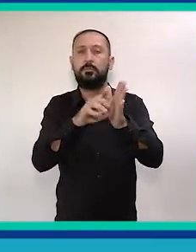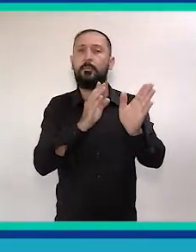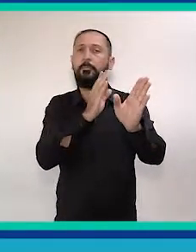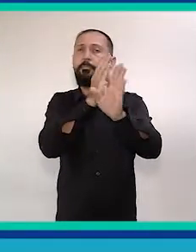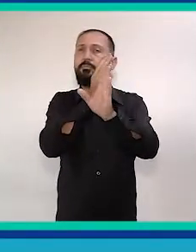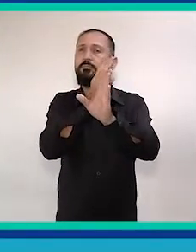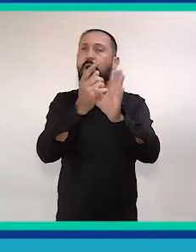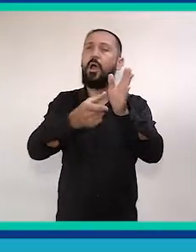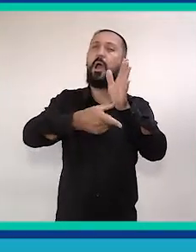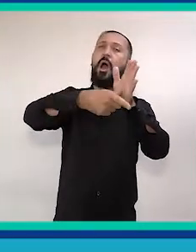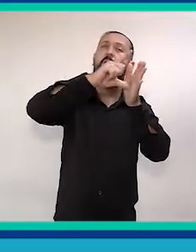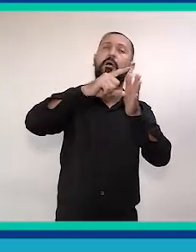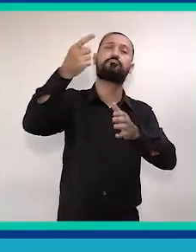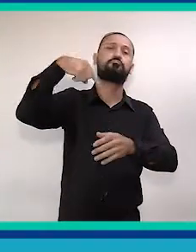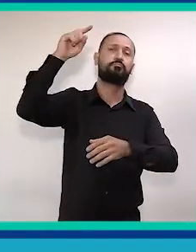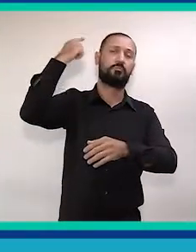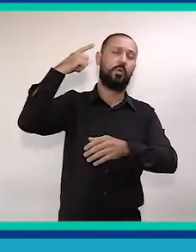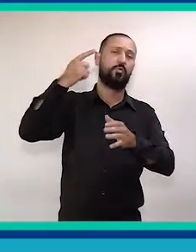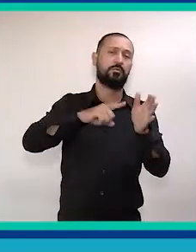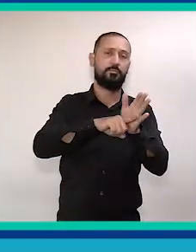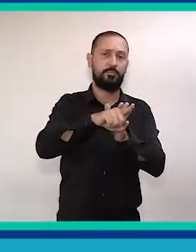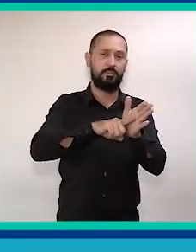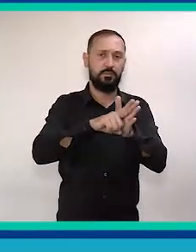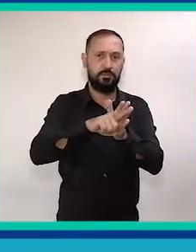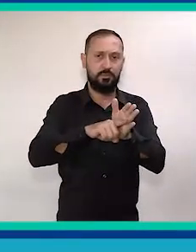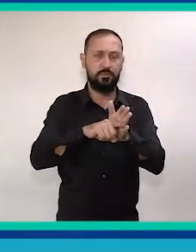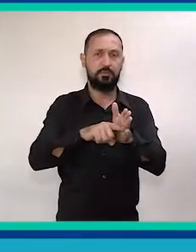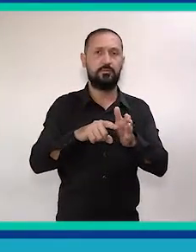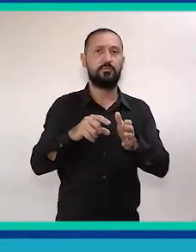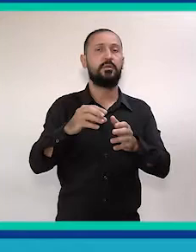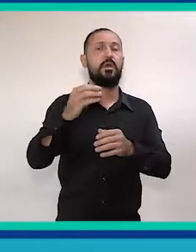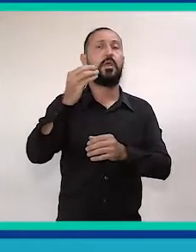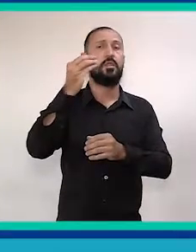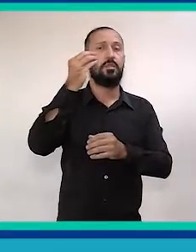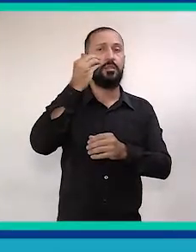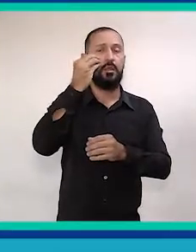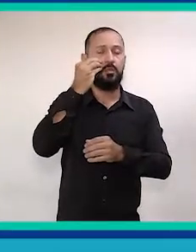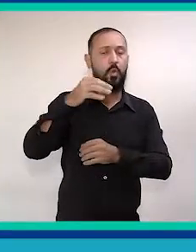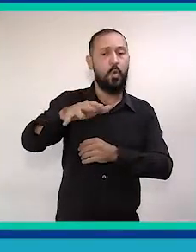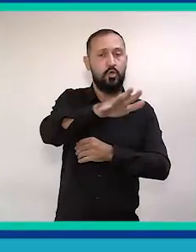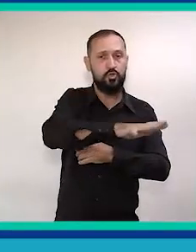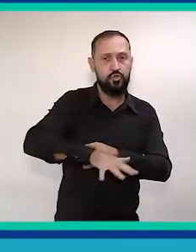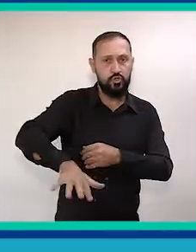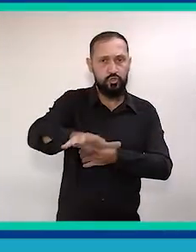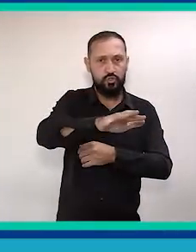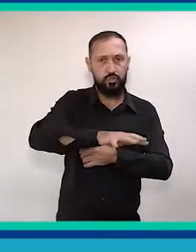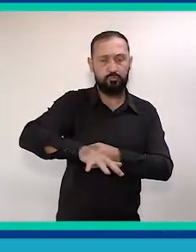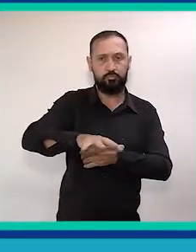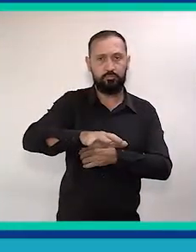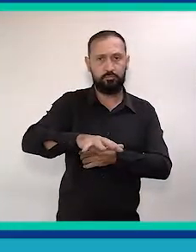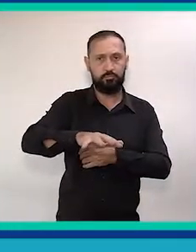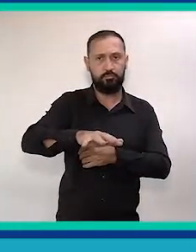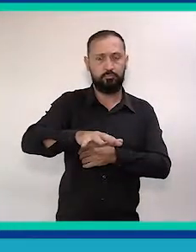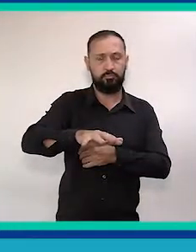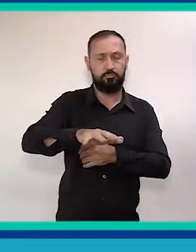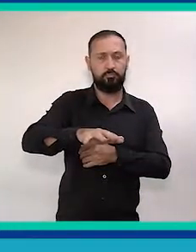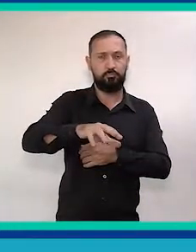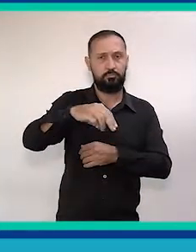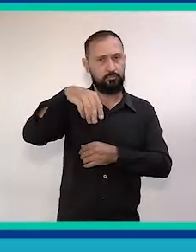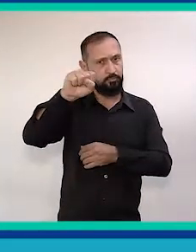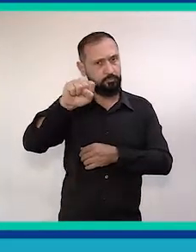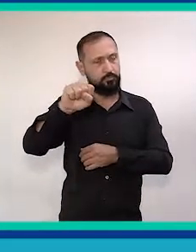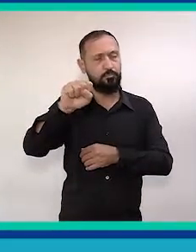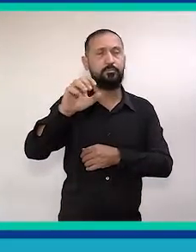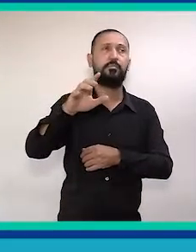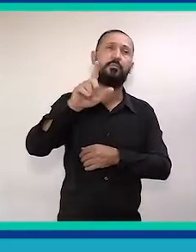né? Então, sim, já existia alguma coisa, outras pesquisas, e vocês tentaram regionalizar isso? É mais ou menos isso?